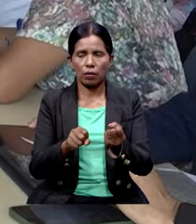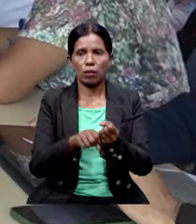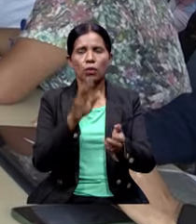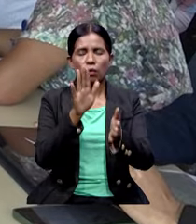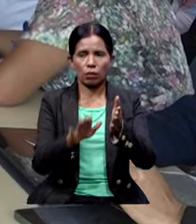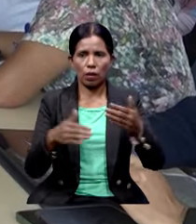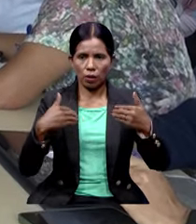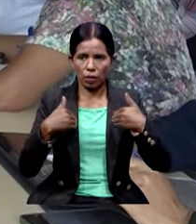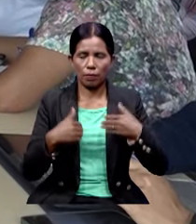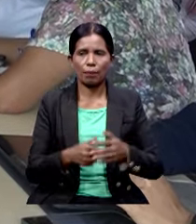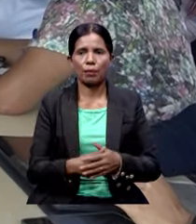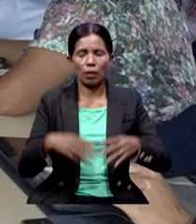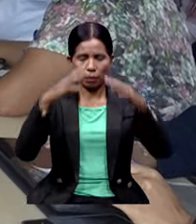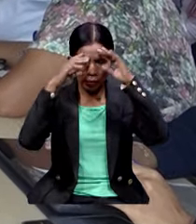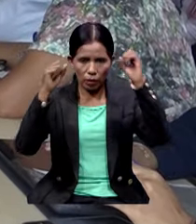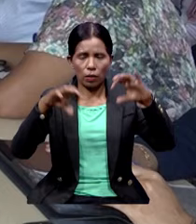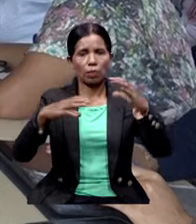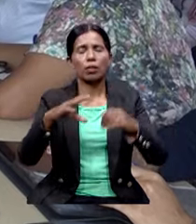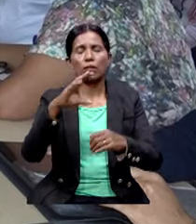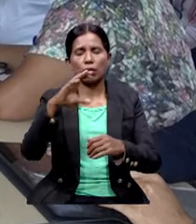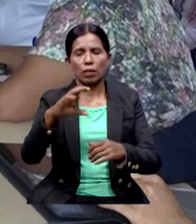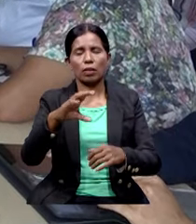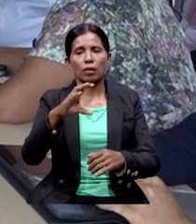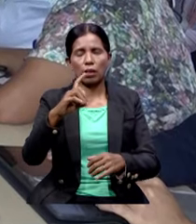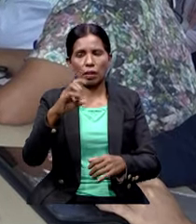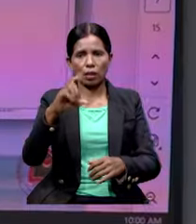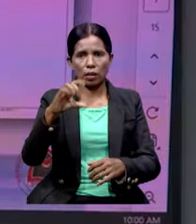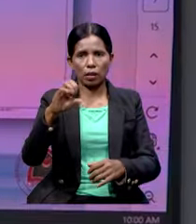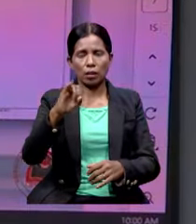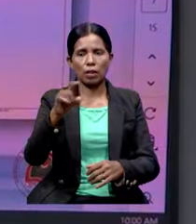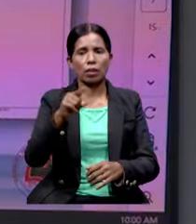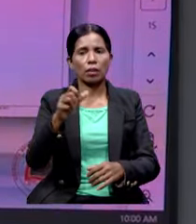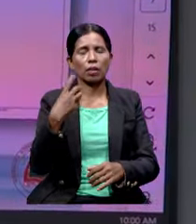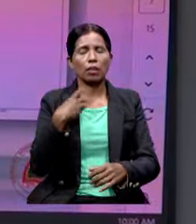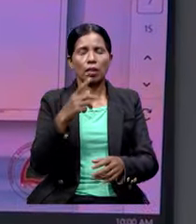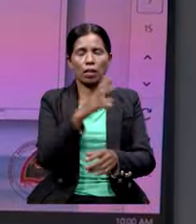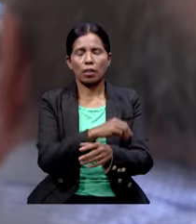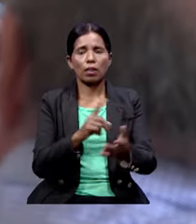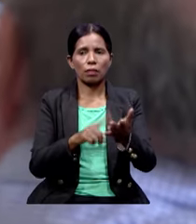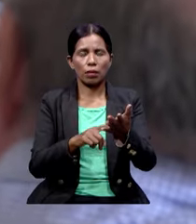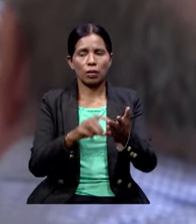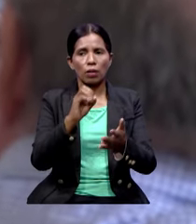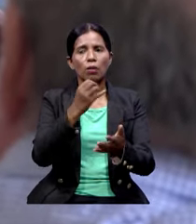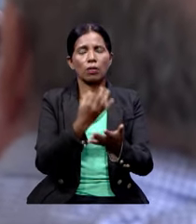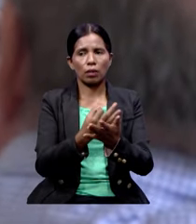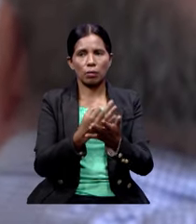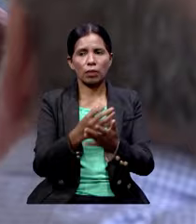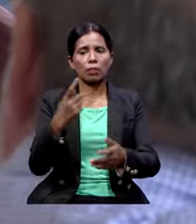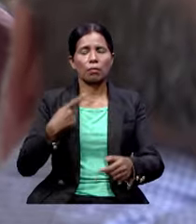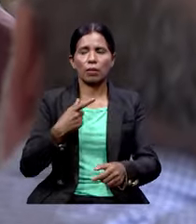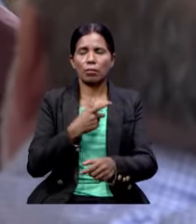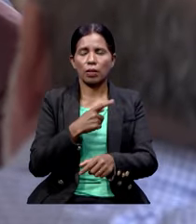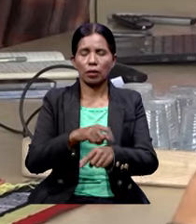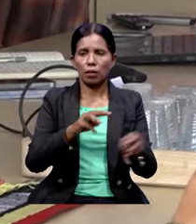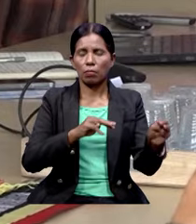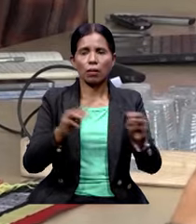neia. Nunemos Presidente Komisang Se Serelija dos Santos ateten iha debate orsamentu rectificativu tinang riuroron resintolu Parlamento Nasional